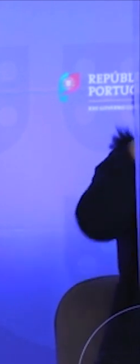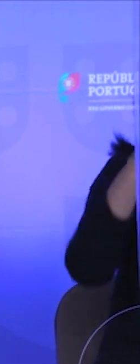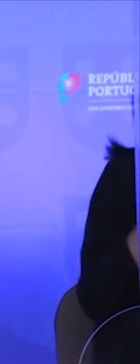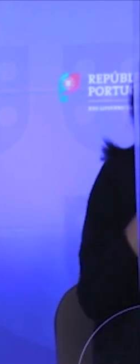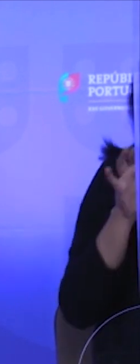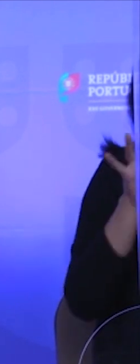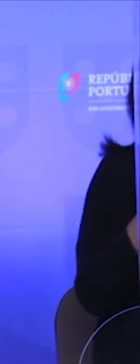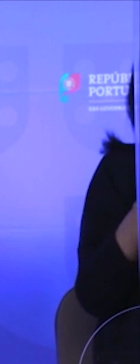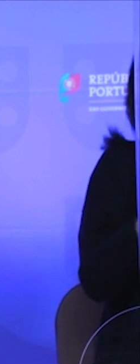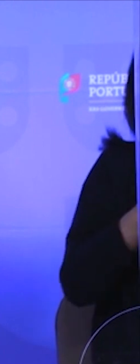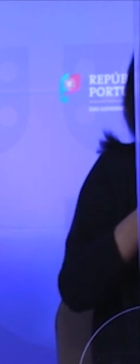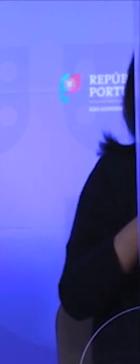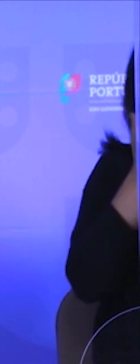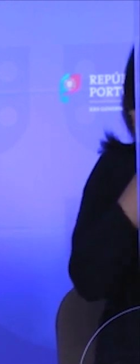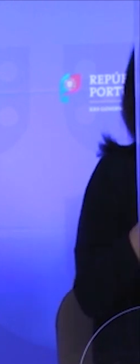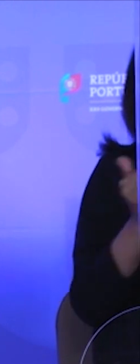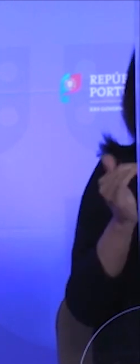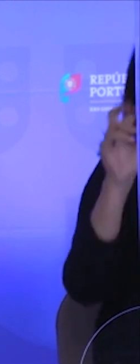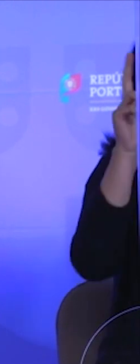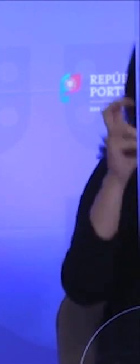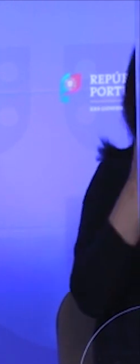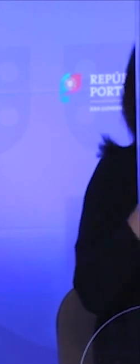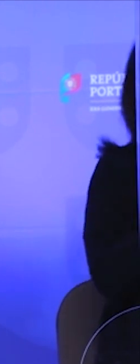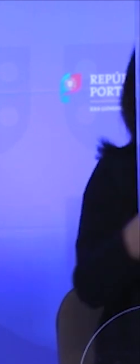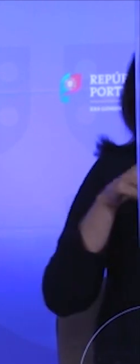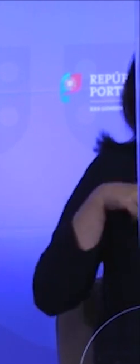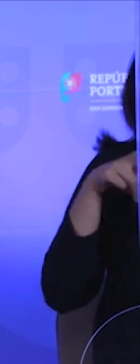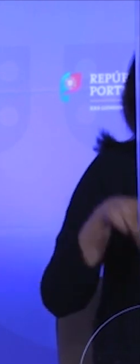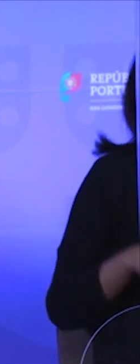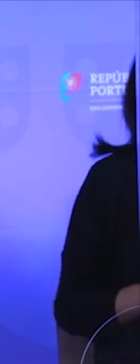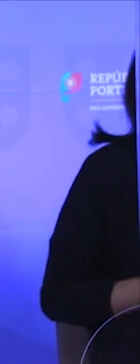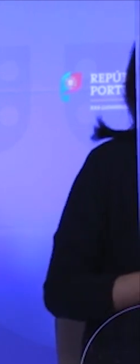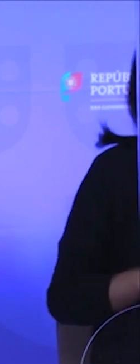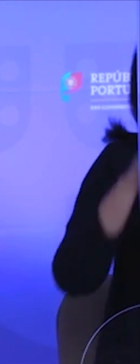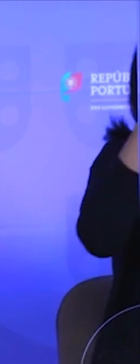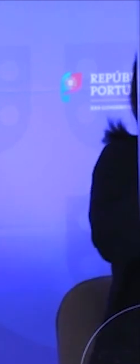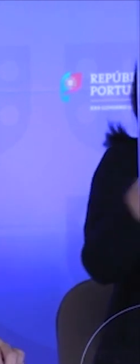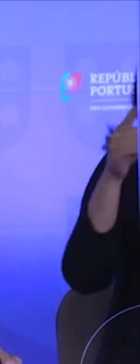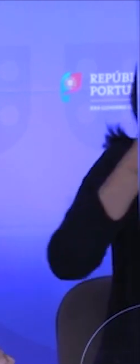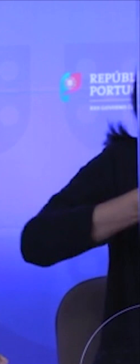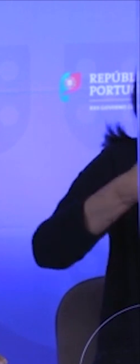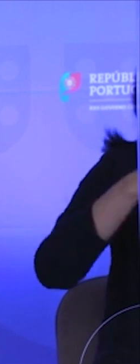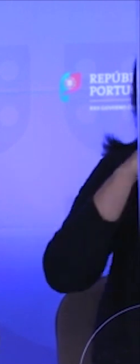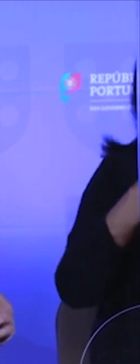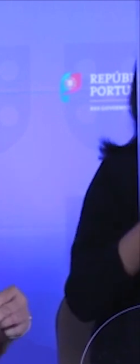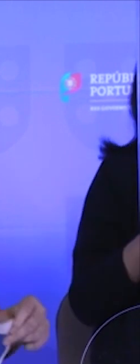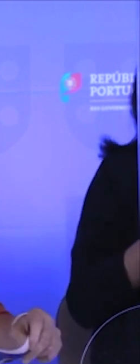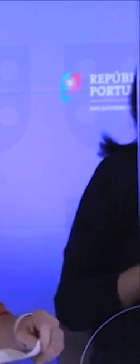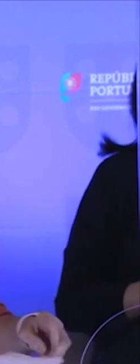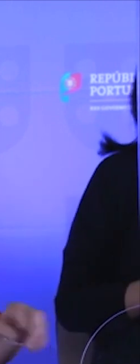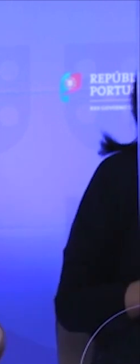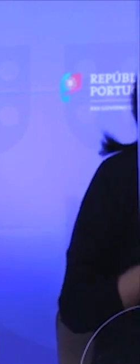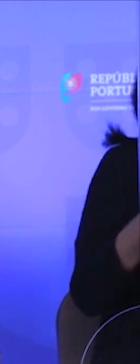no âmbito da situação de calamidade que o país ainda vive. Como sabem, ao longo da última semana,